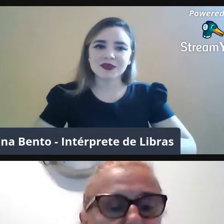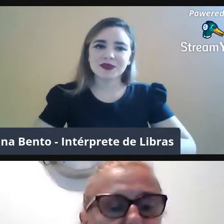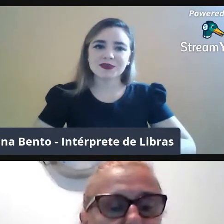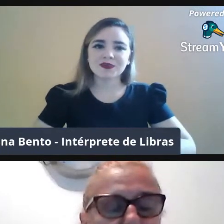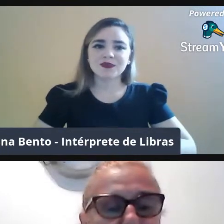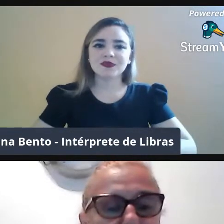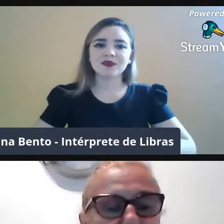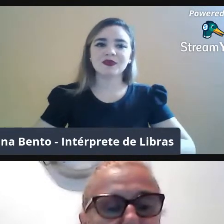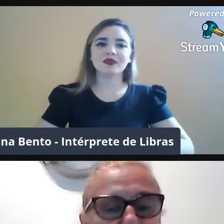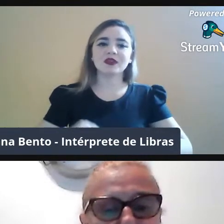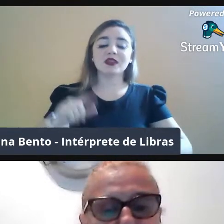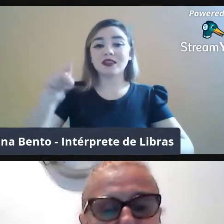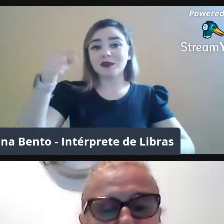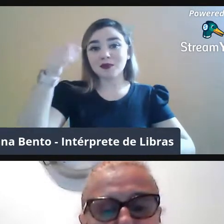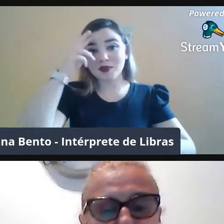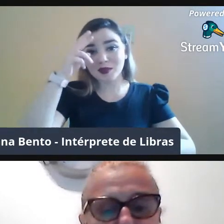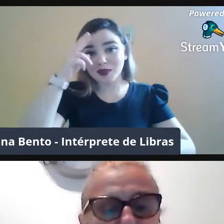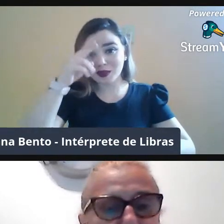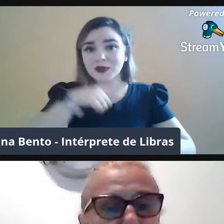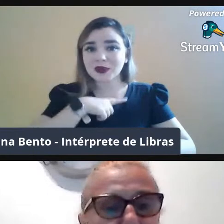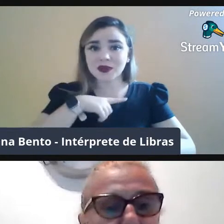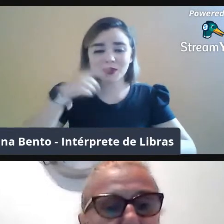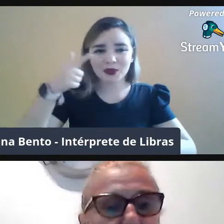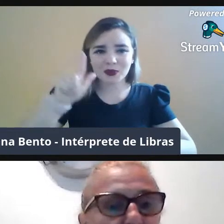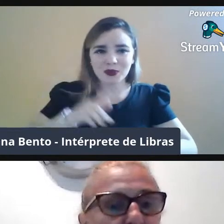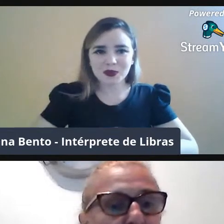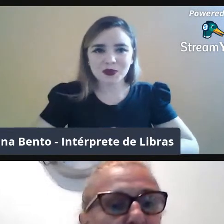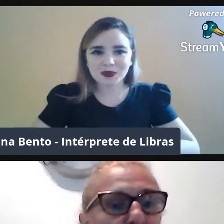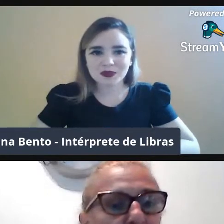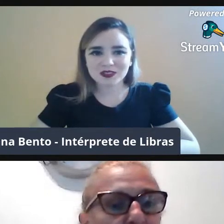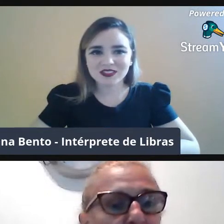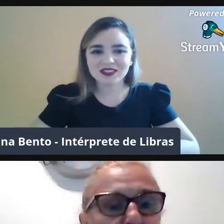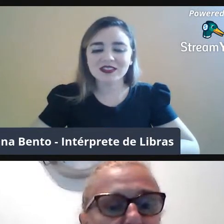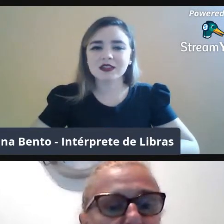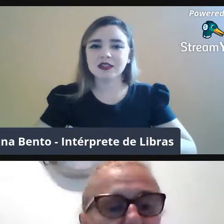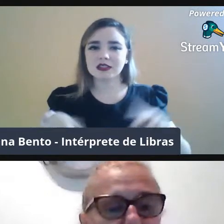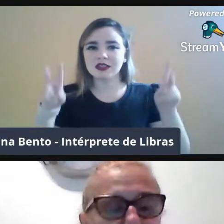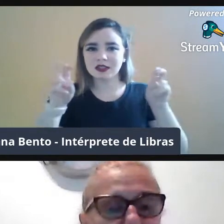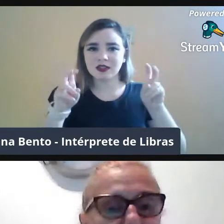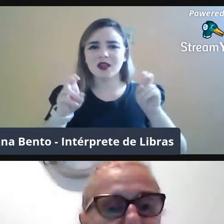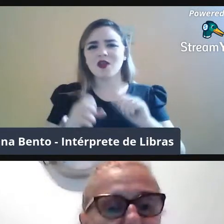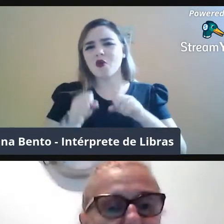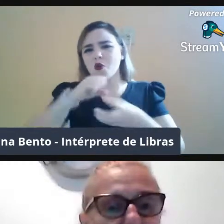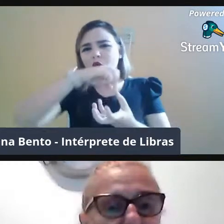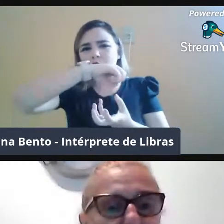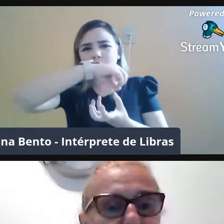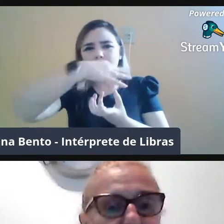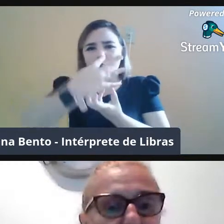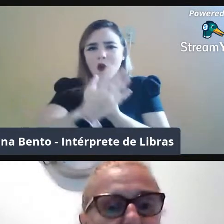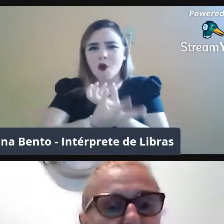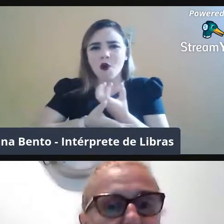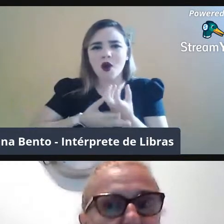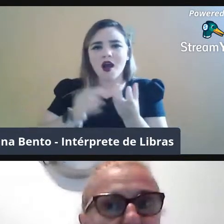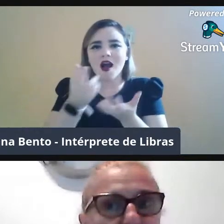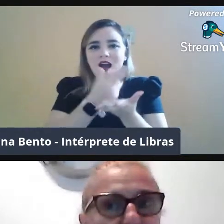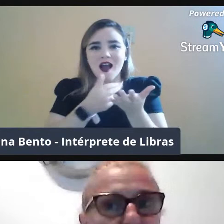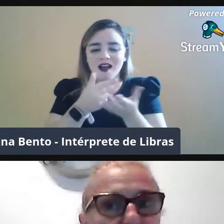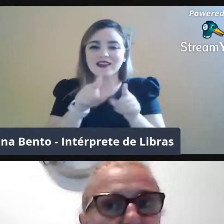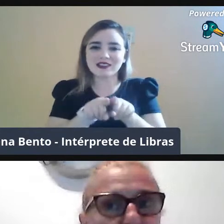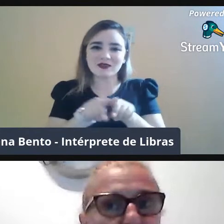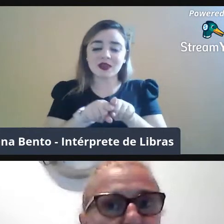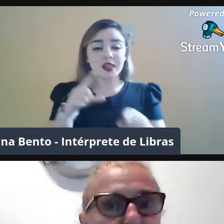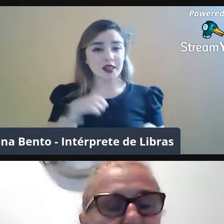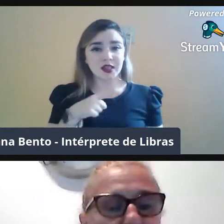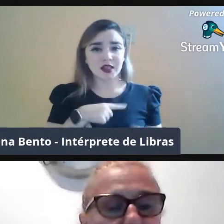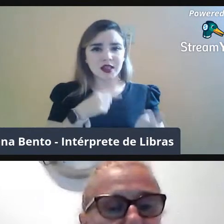outra coisa que eu me lembrei, assim, que a gente estava falando sobre ecologia e arte, né? Tem um artista, eu